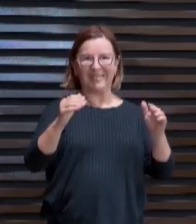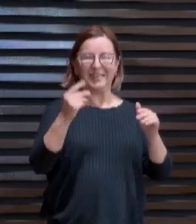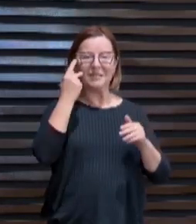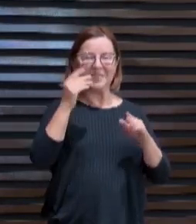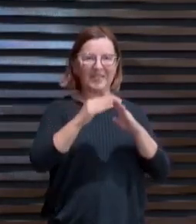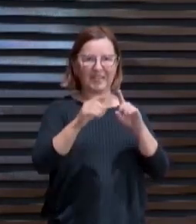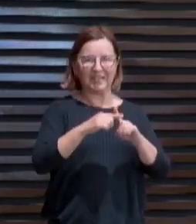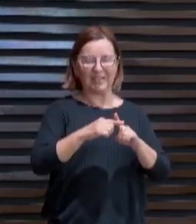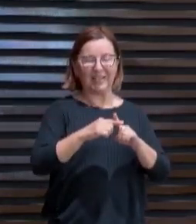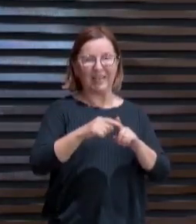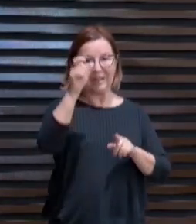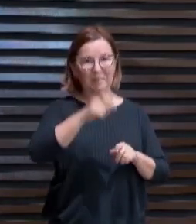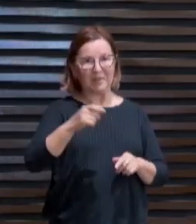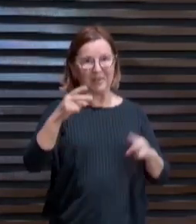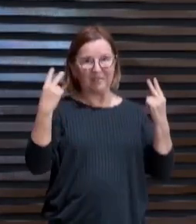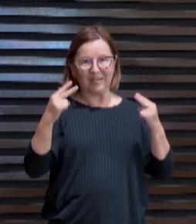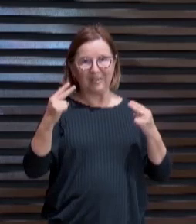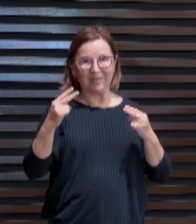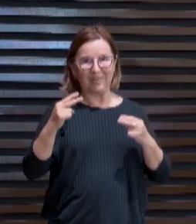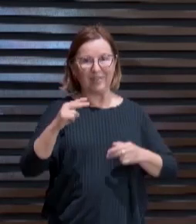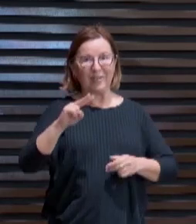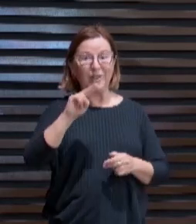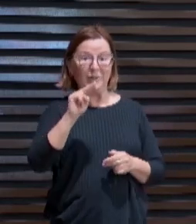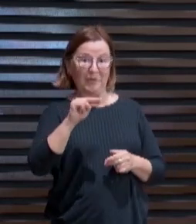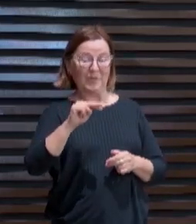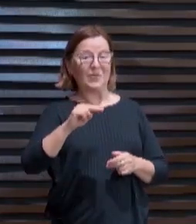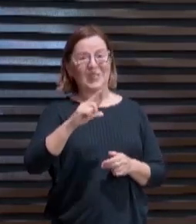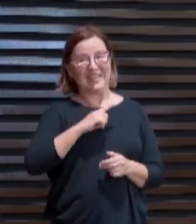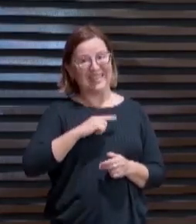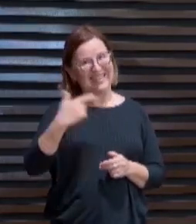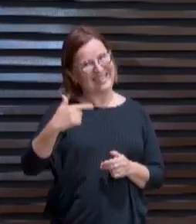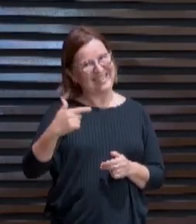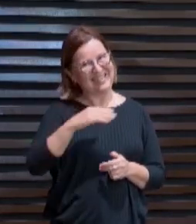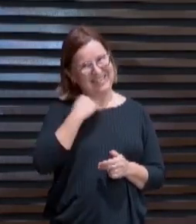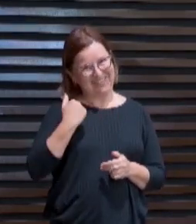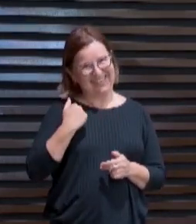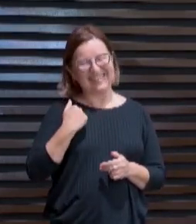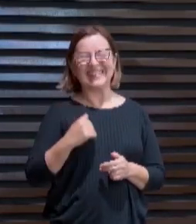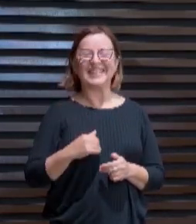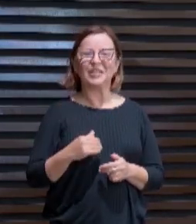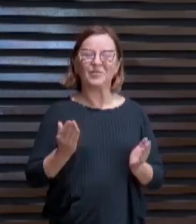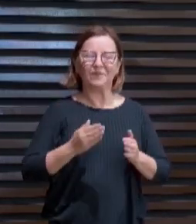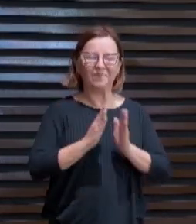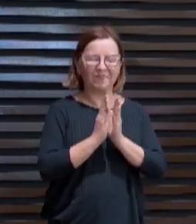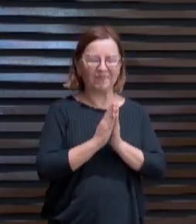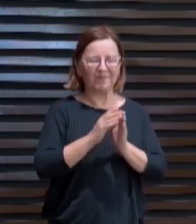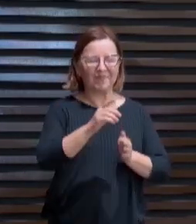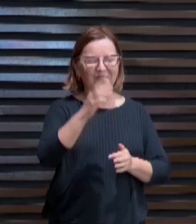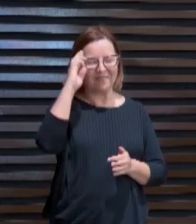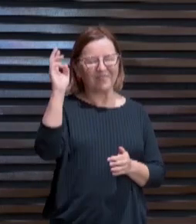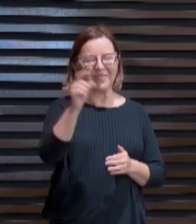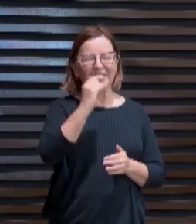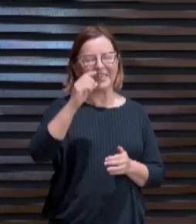nenhum modo sofrerá o dano da segunda morte. Vamos orar? Senhor nosso Deus,